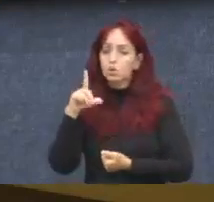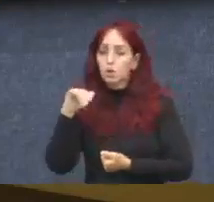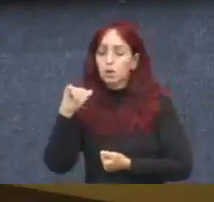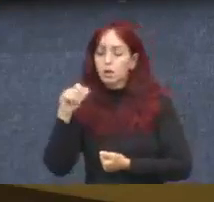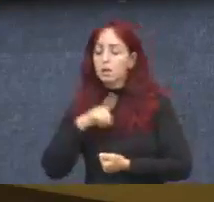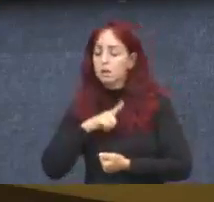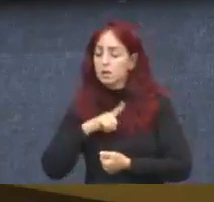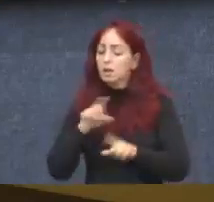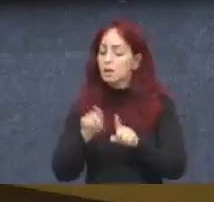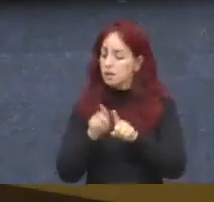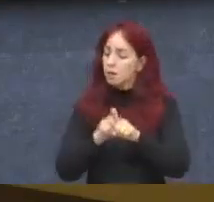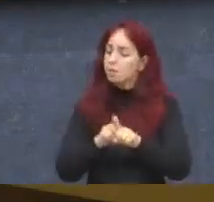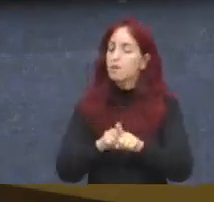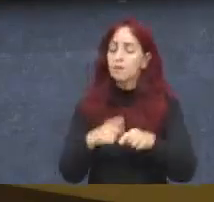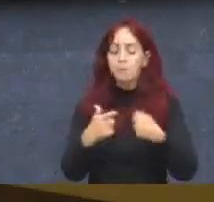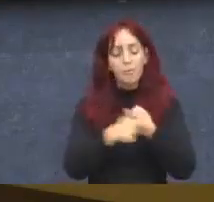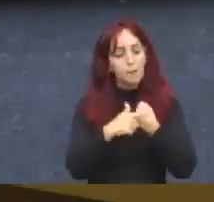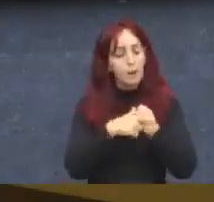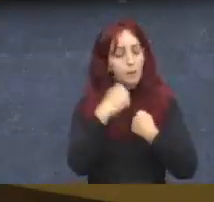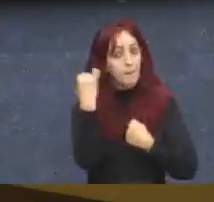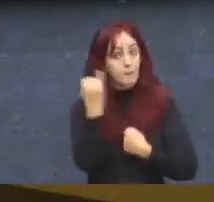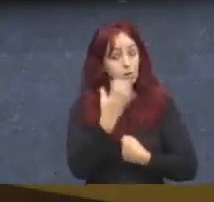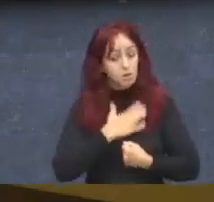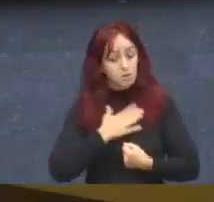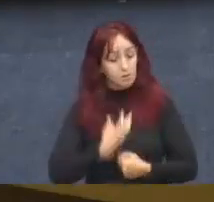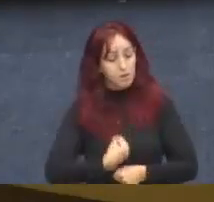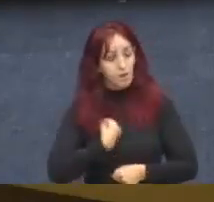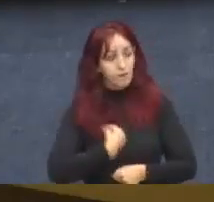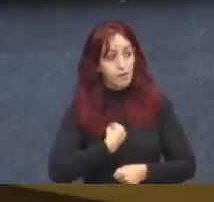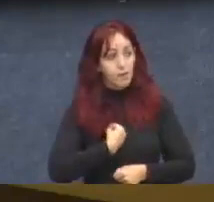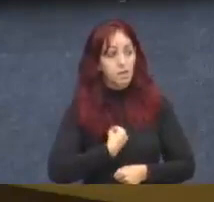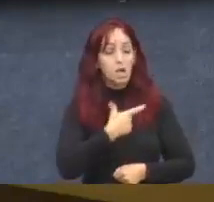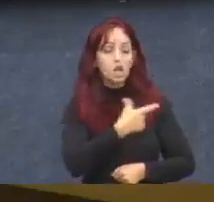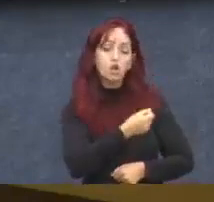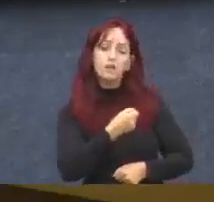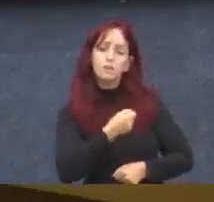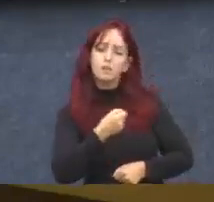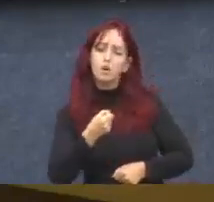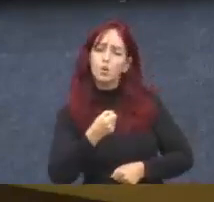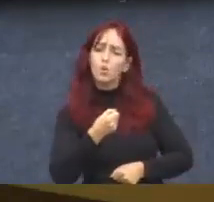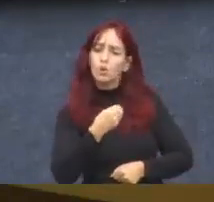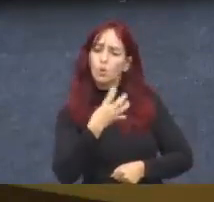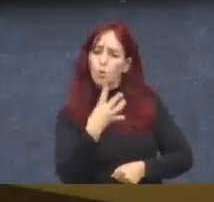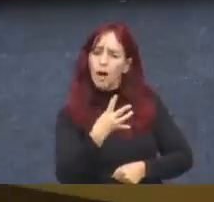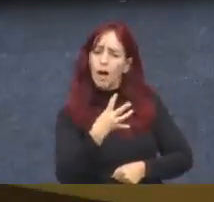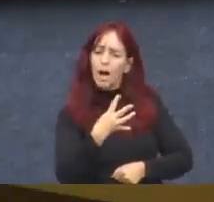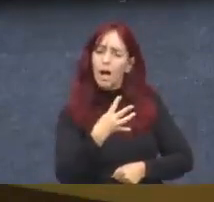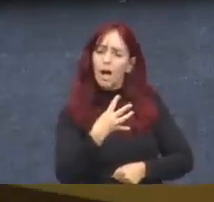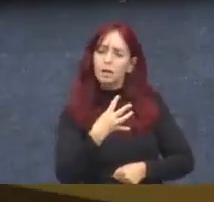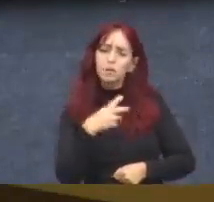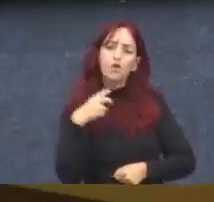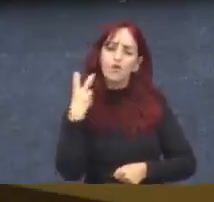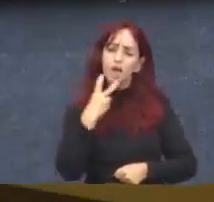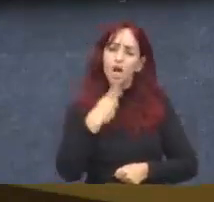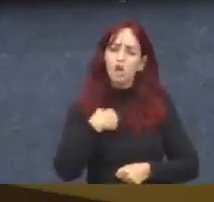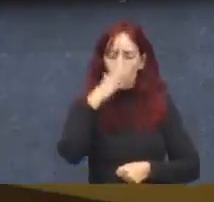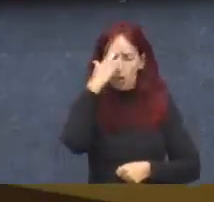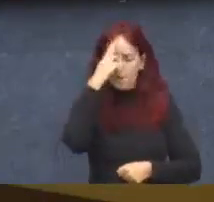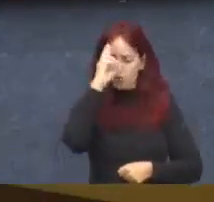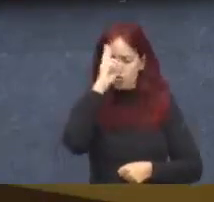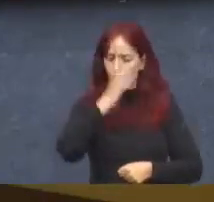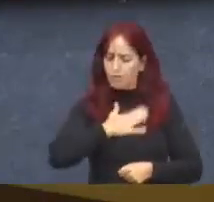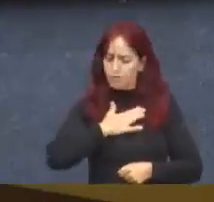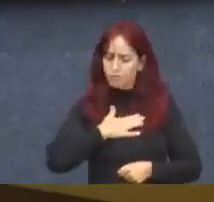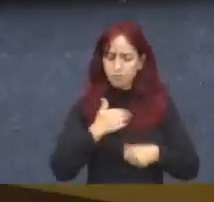na minha vida, quando eu fui assessor parlamentar nessa casa em 2004. Ele era um dos meus chefes lá no gabinete do vereador Dr. José